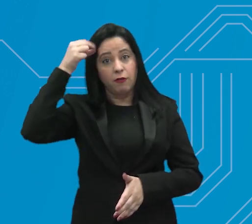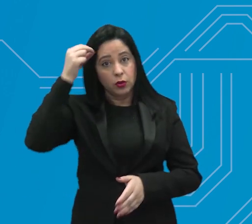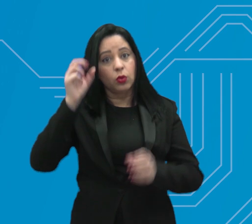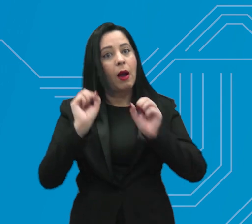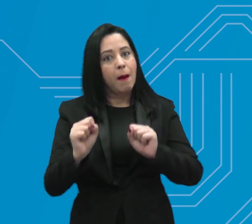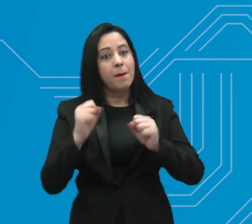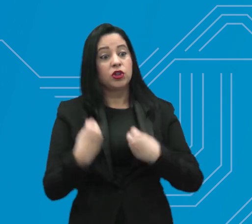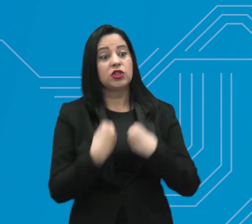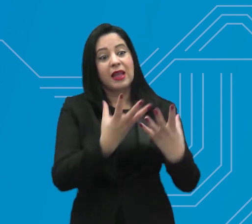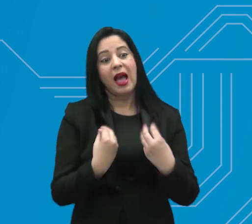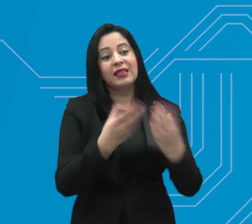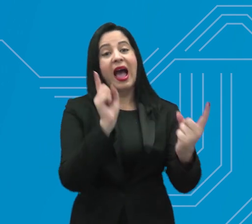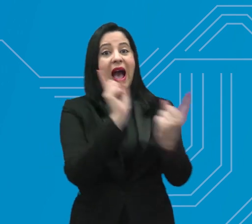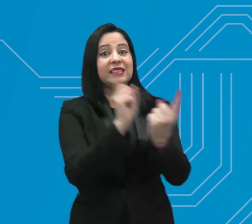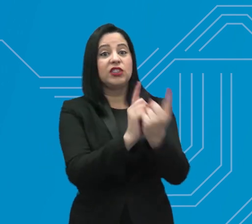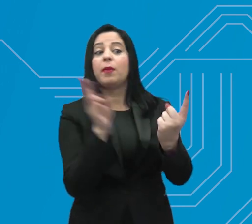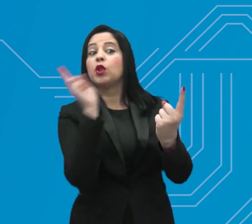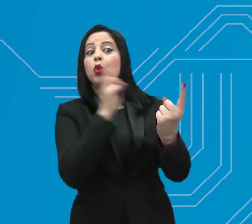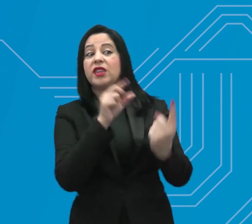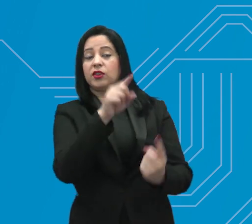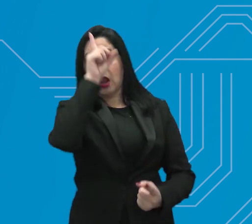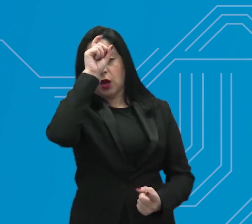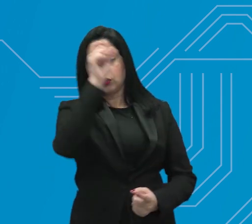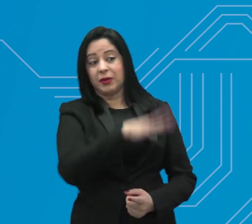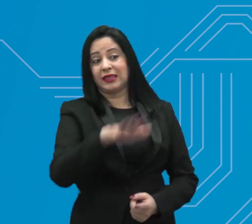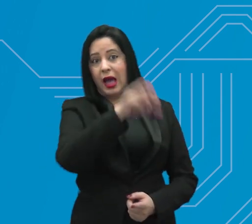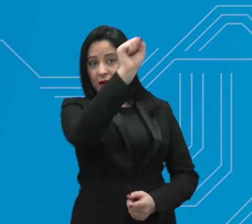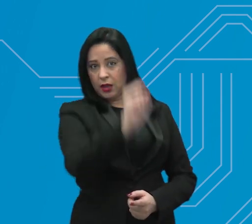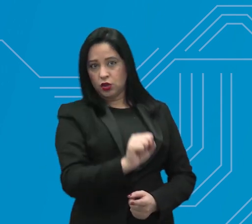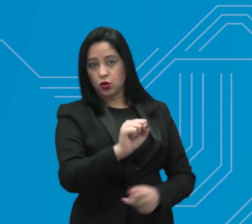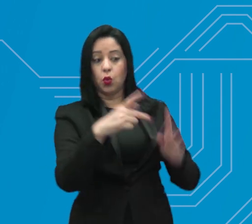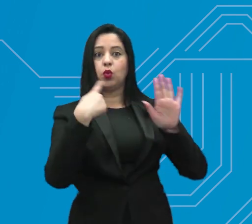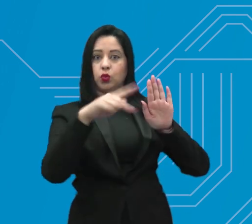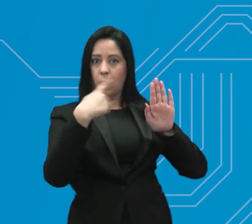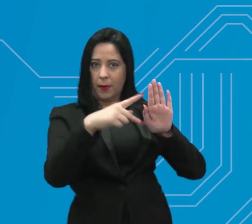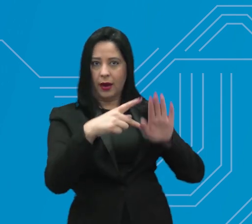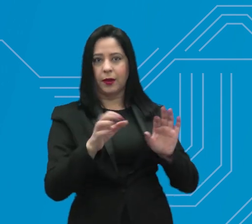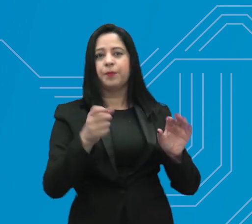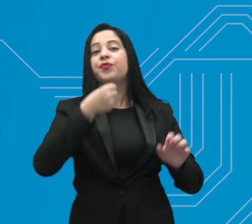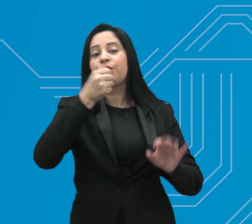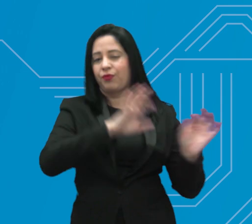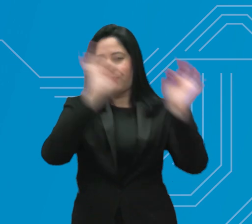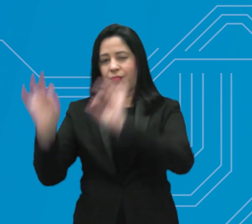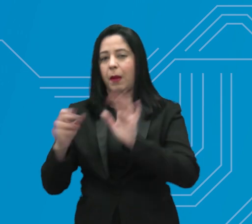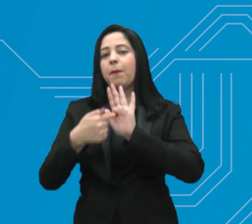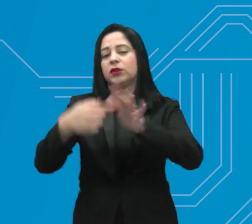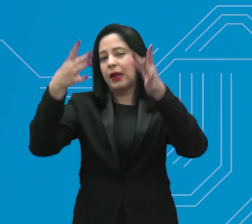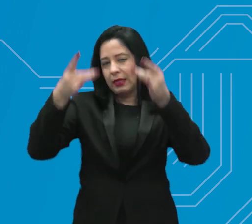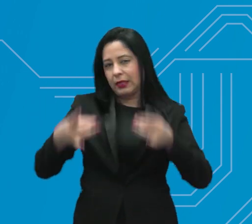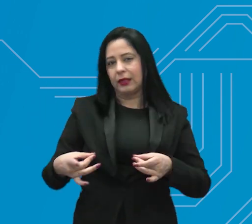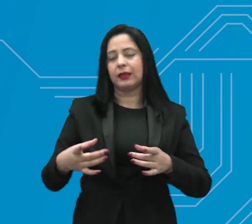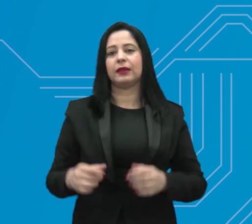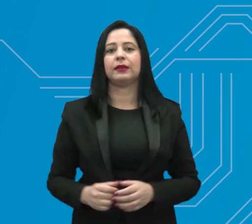a Prefeitura a realizar atendimento odontológico de urgência no Hospital Clínica Sul, no Parque Industrial. Na reportagem